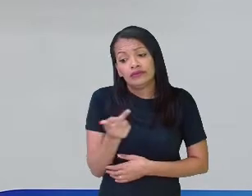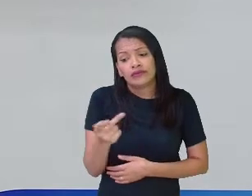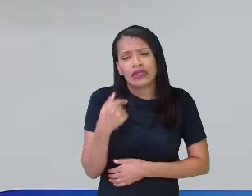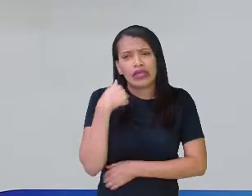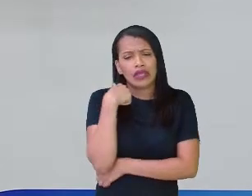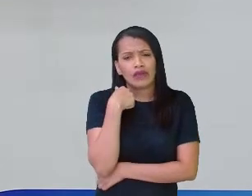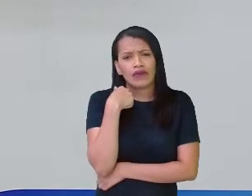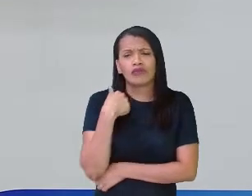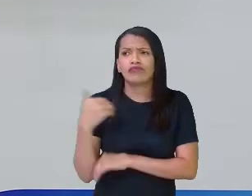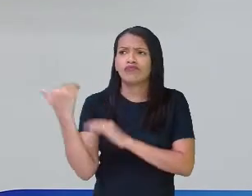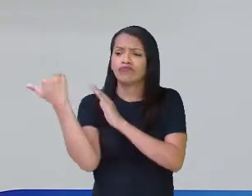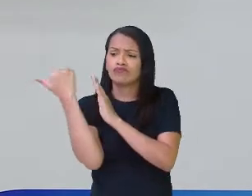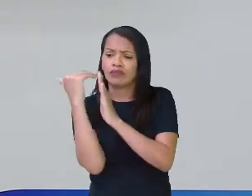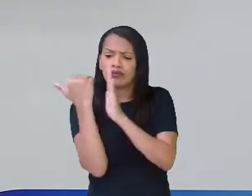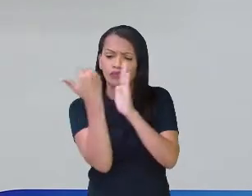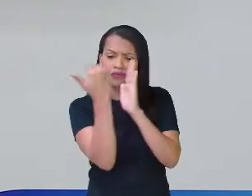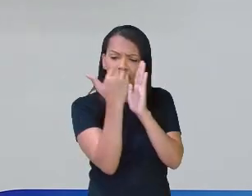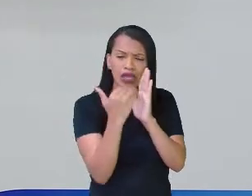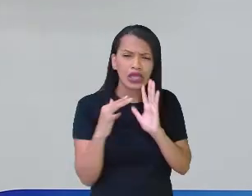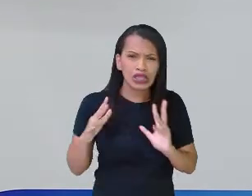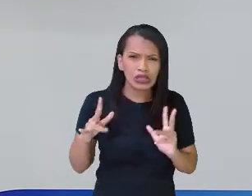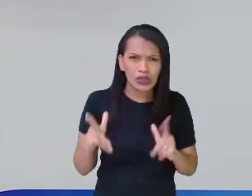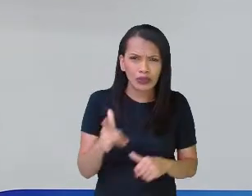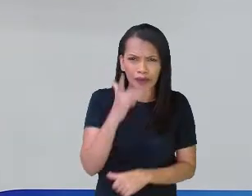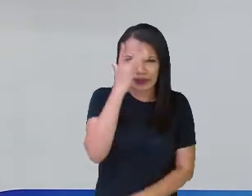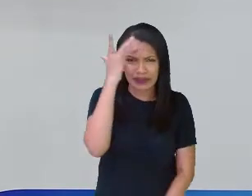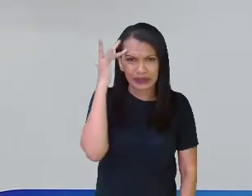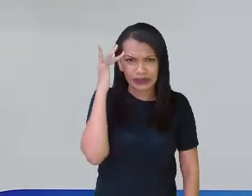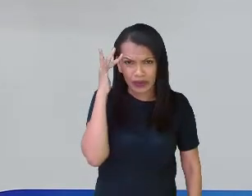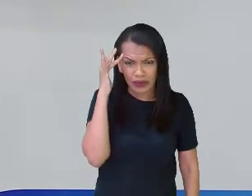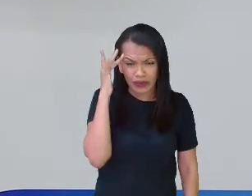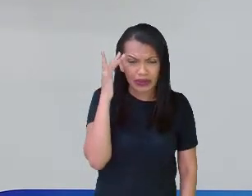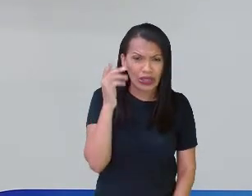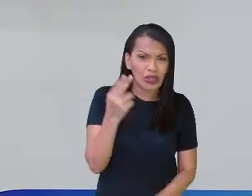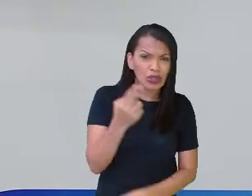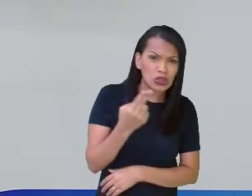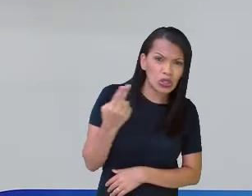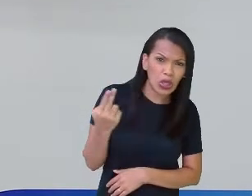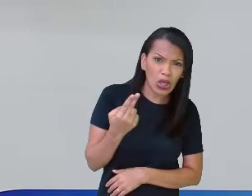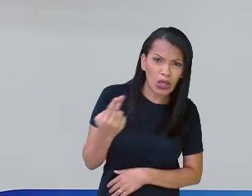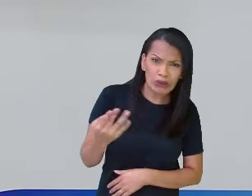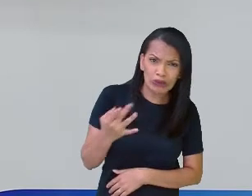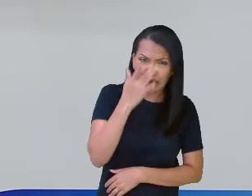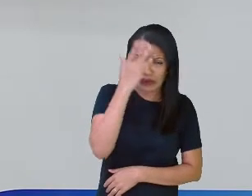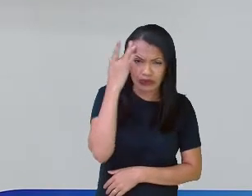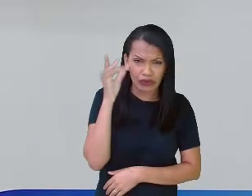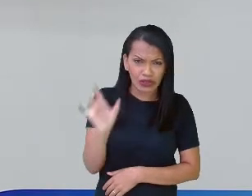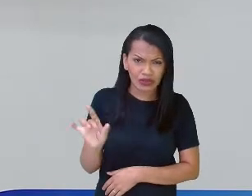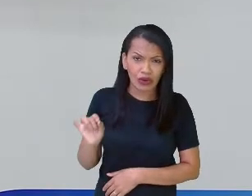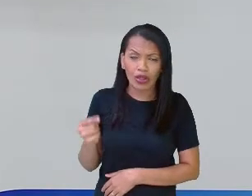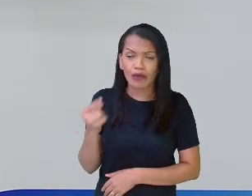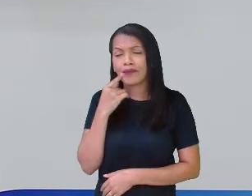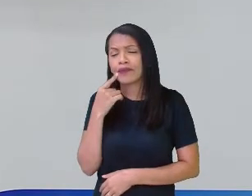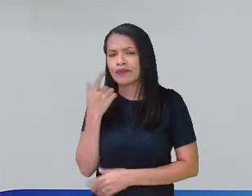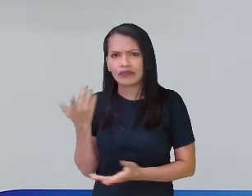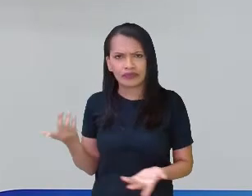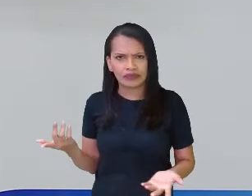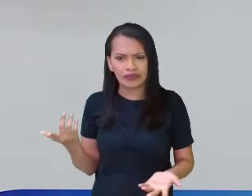vou nomear todas as pessoas. Eu vou colocar no gráfico todos os nomes das pessoas que escolheram cuscuz: